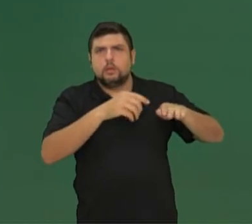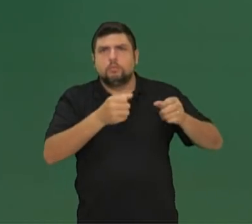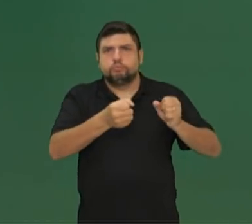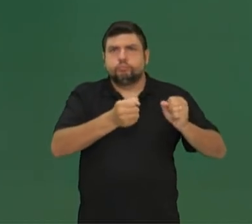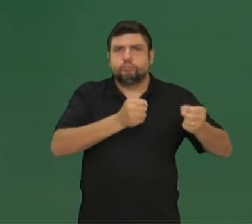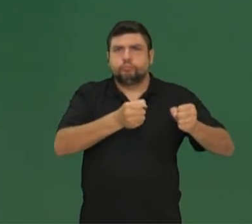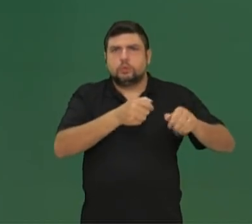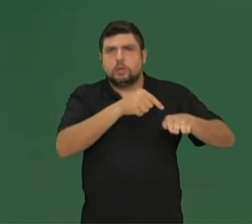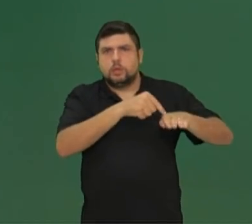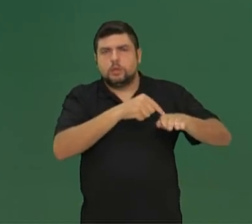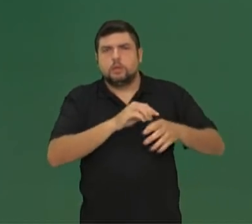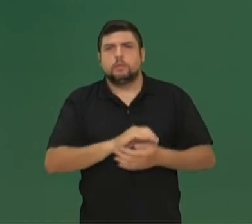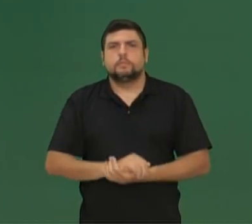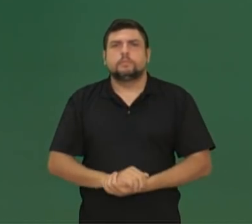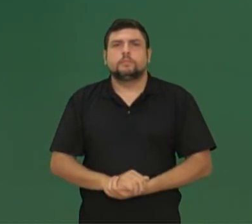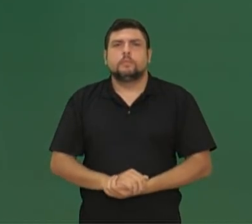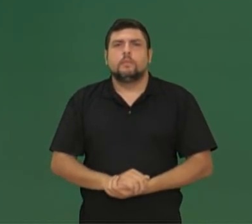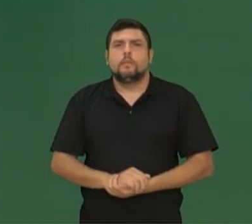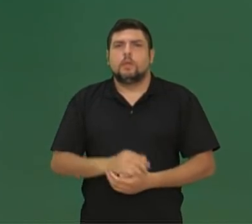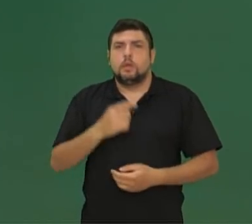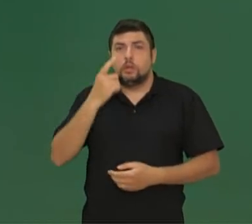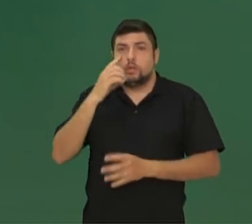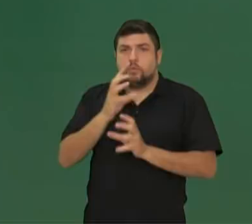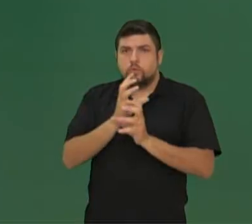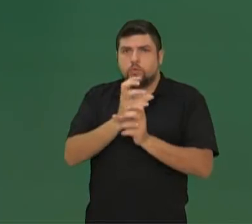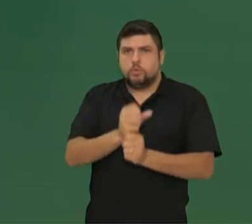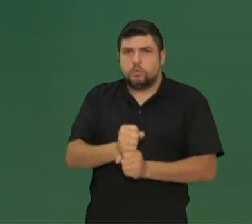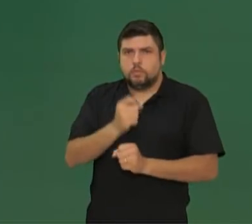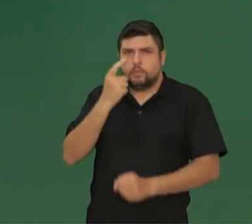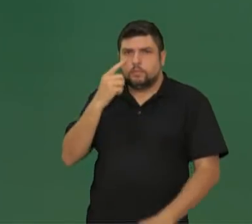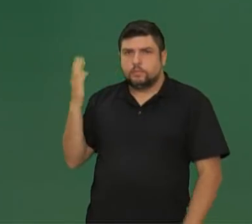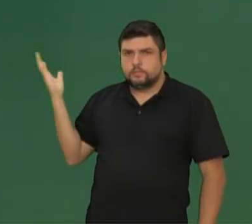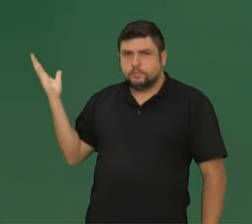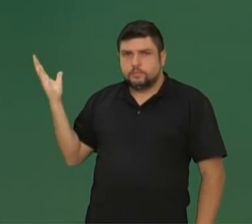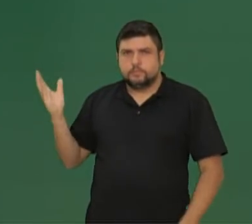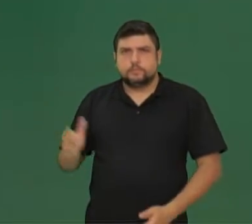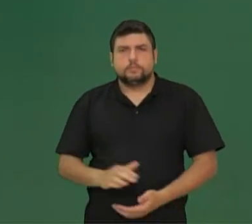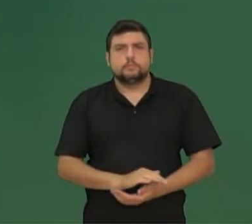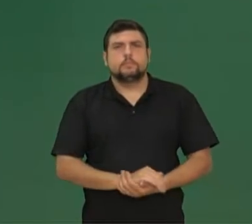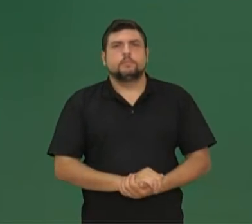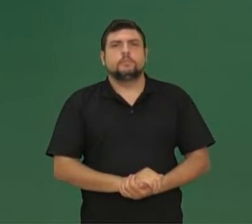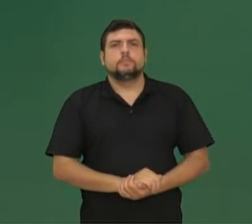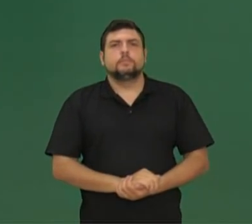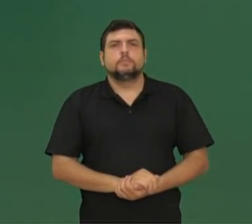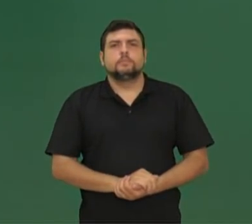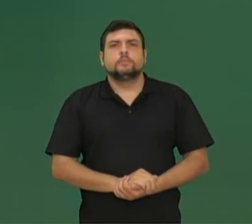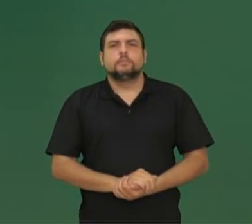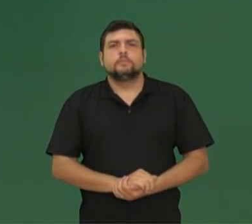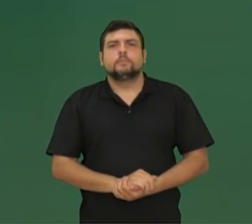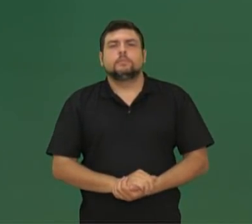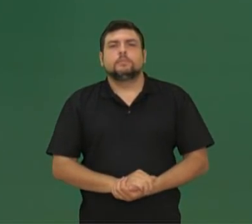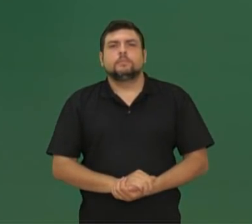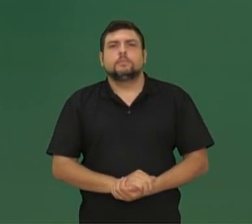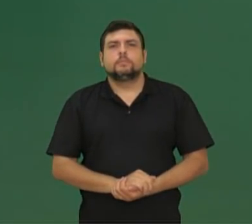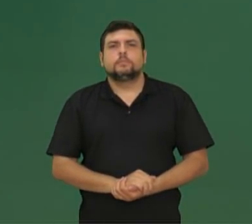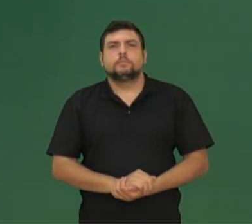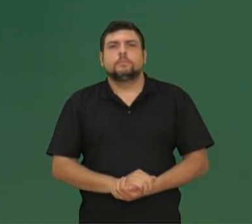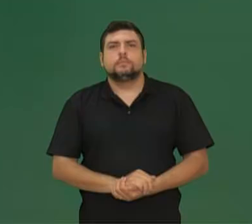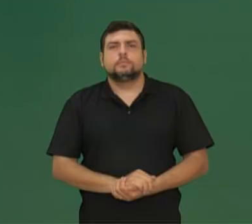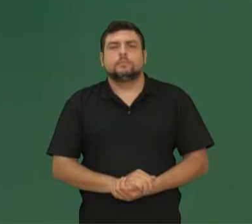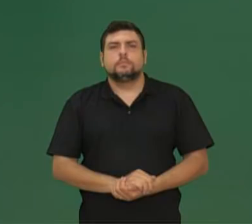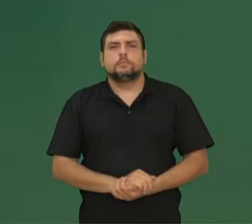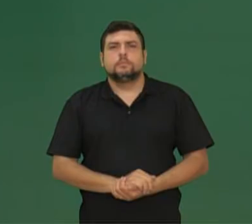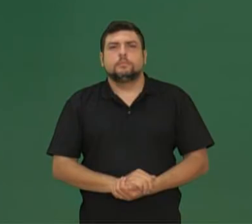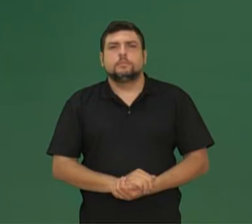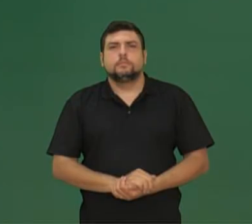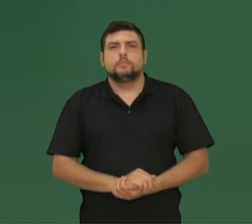minha função em relação ao x, que é em relação ao quilo, vai ser x vezes o 10%, certo? Então, esse 10%,